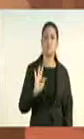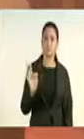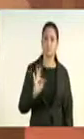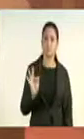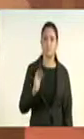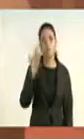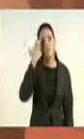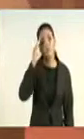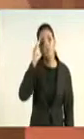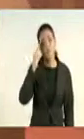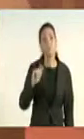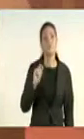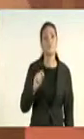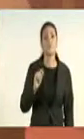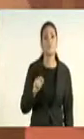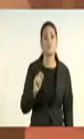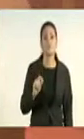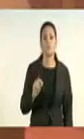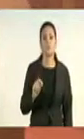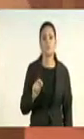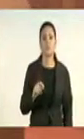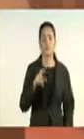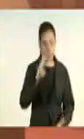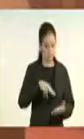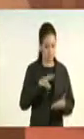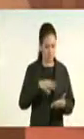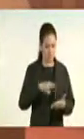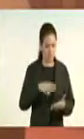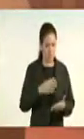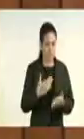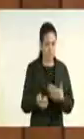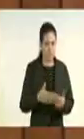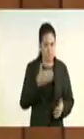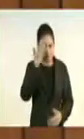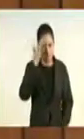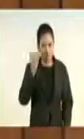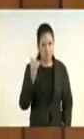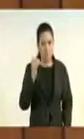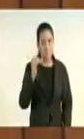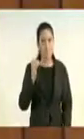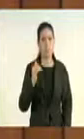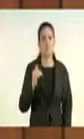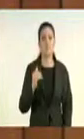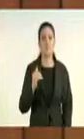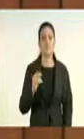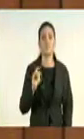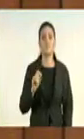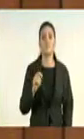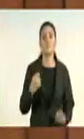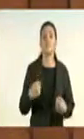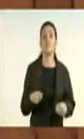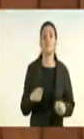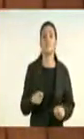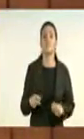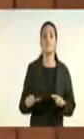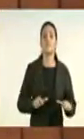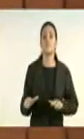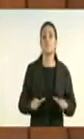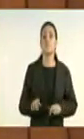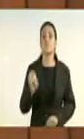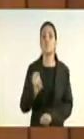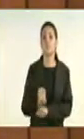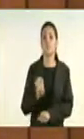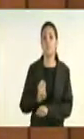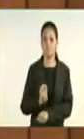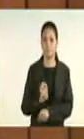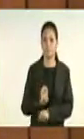que pela simples leitura, qualquer alfabetizado saberia que tinha que ser servidor efetivo do Estado. É por isso,